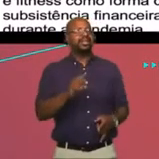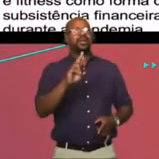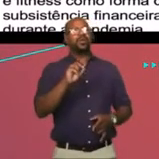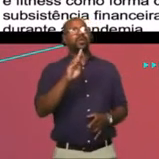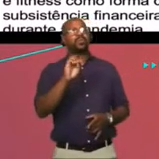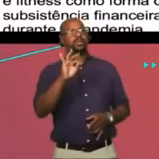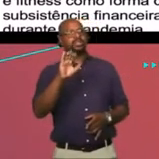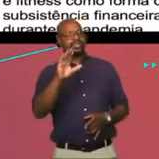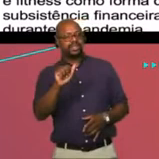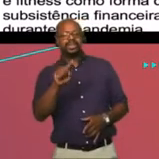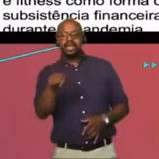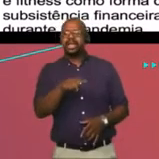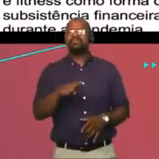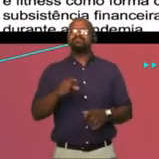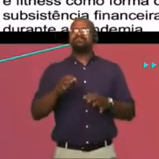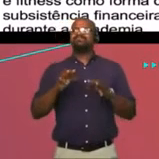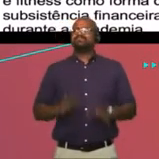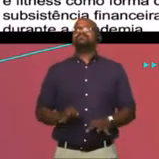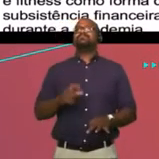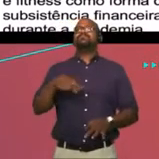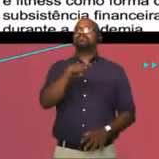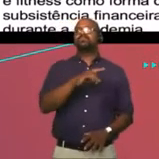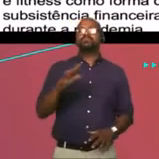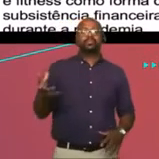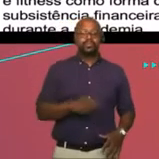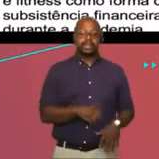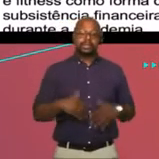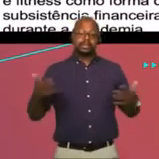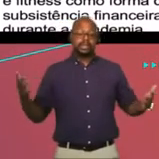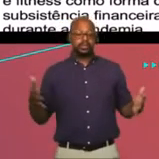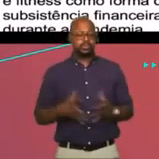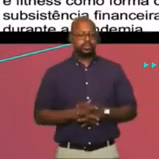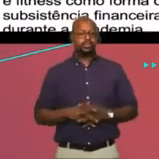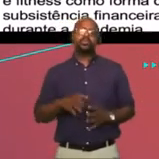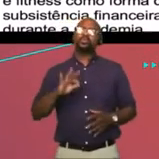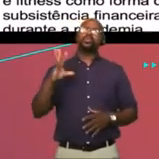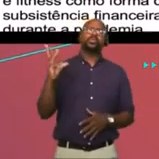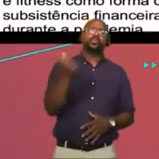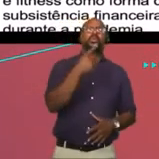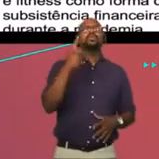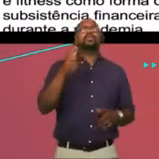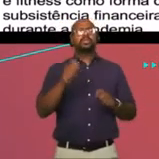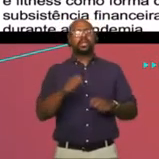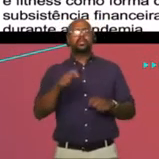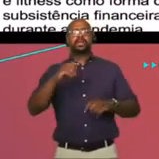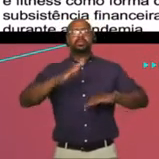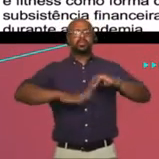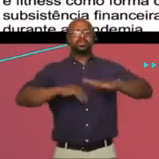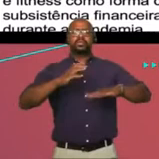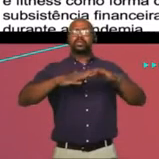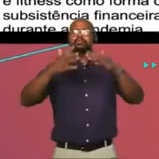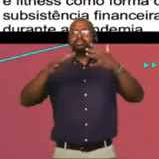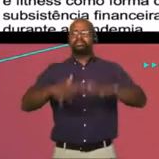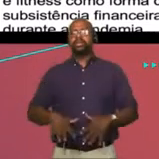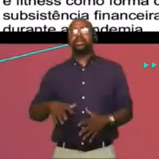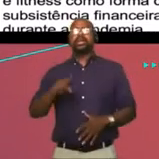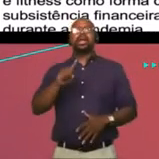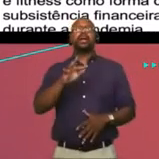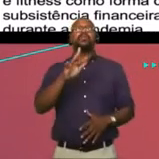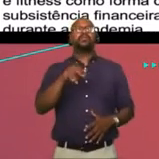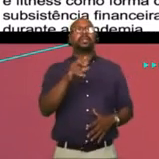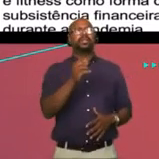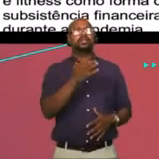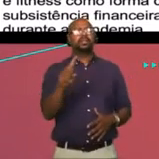uma precisão uma coisa impressionante quer dizer então todas as posições foram bom cair e a fundação